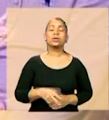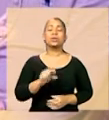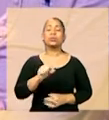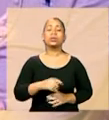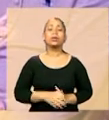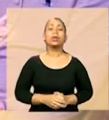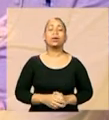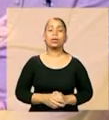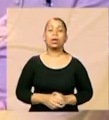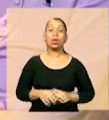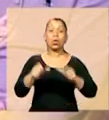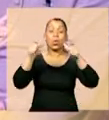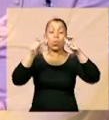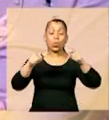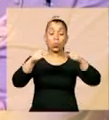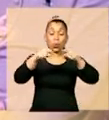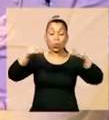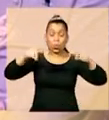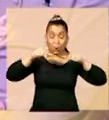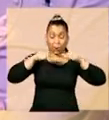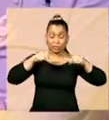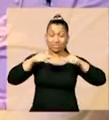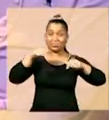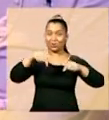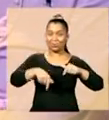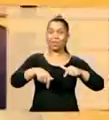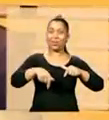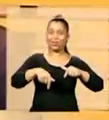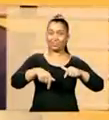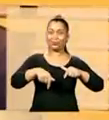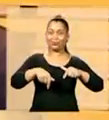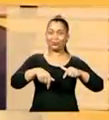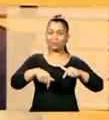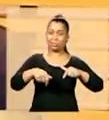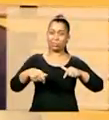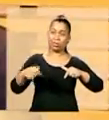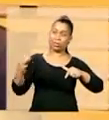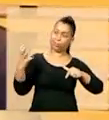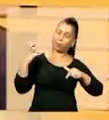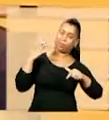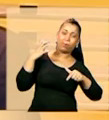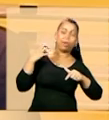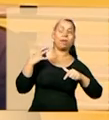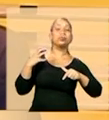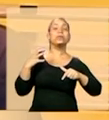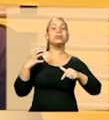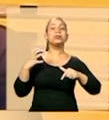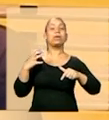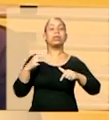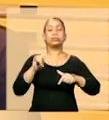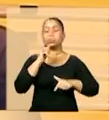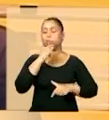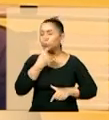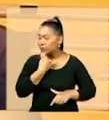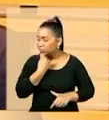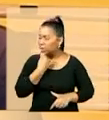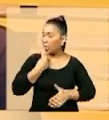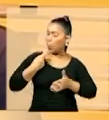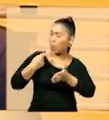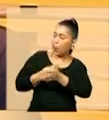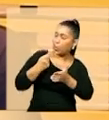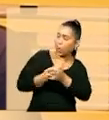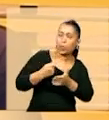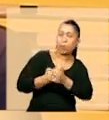o próprio ambiente de trabalho em que há assédio moral e até assédio sexual, humilhações,